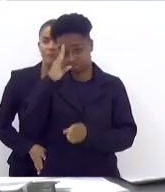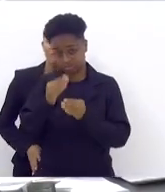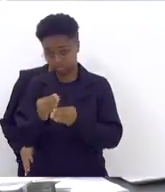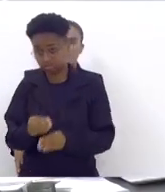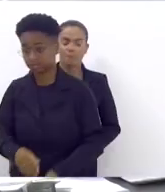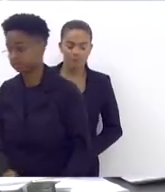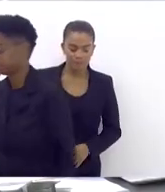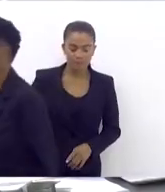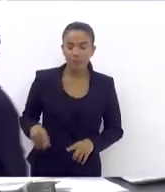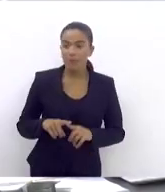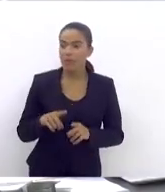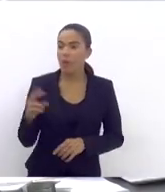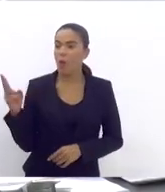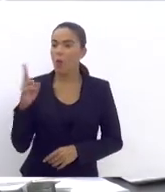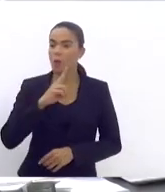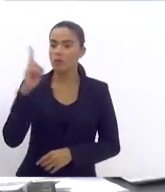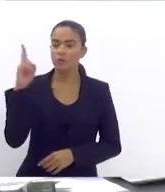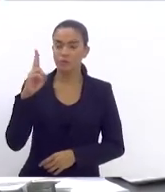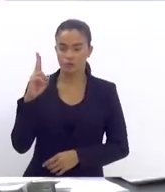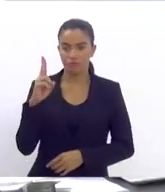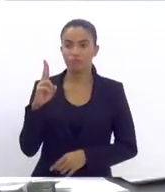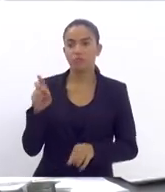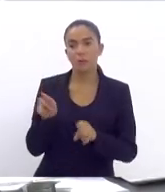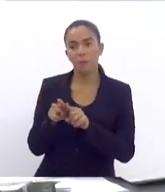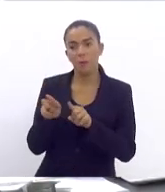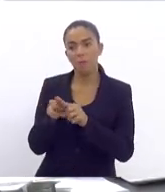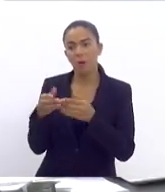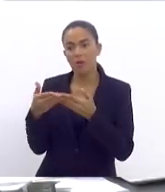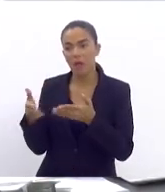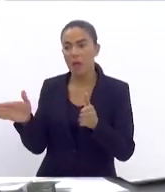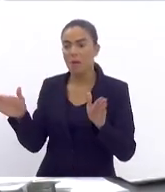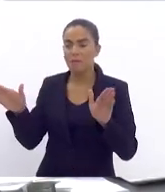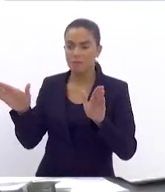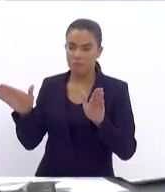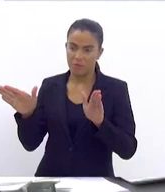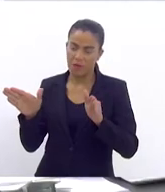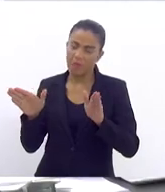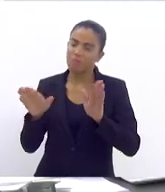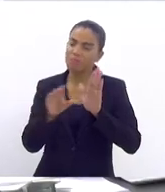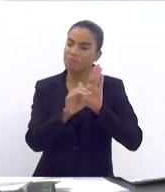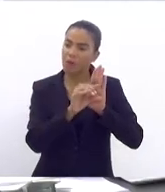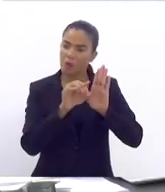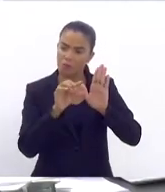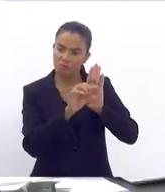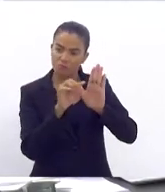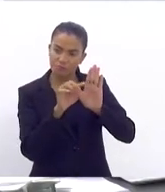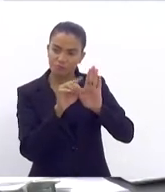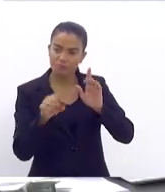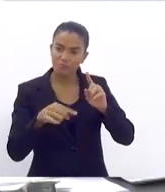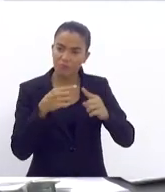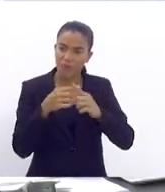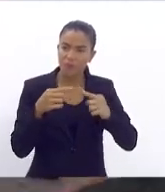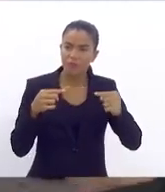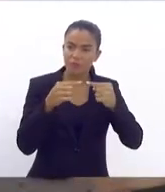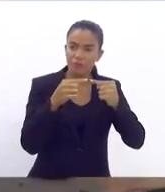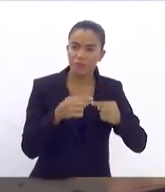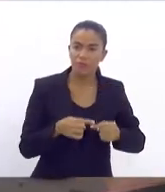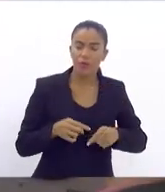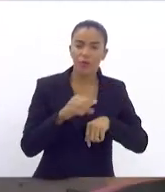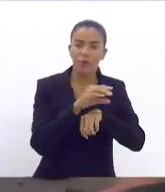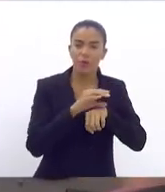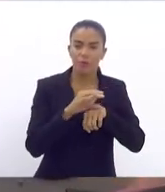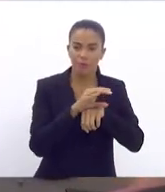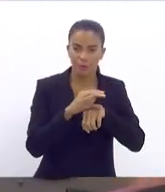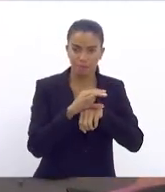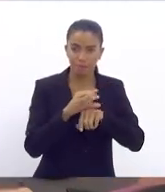uma questão que é urgente e pode ampliar constitucionalidade com emendas para a gente alterar a lei, sem problema. Talvez aproveitando da iniciativa da